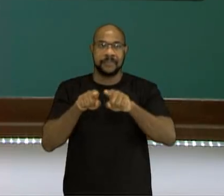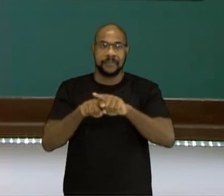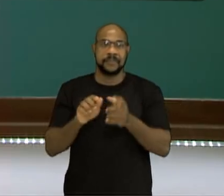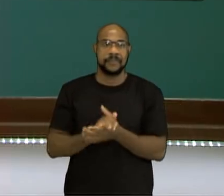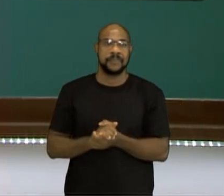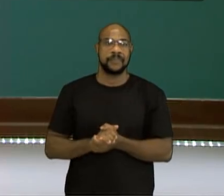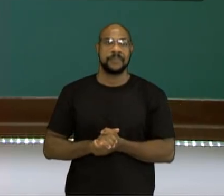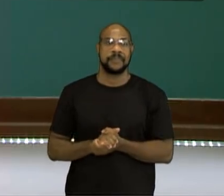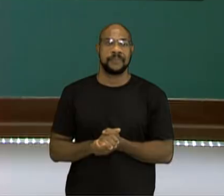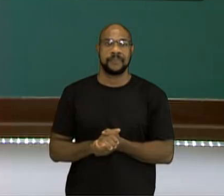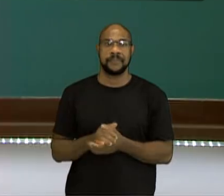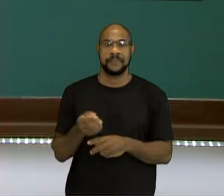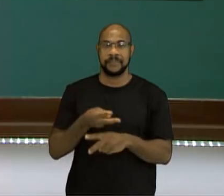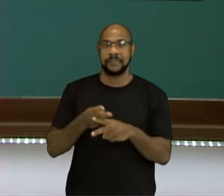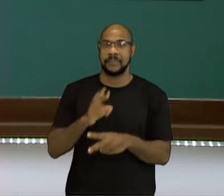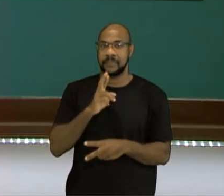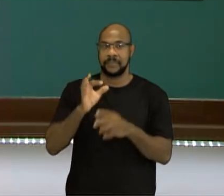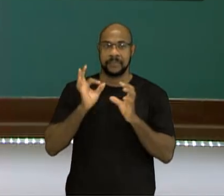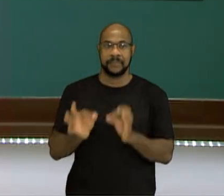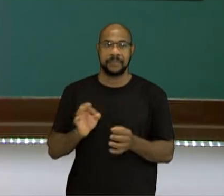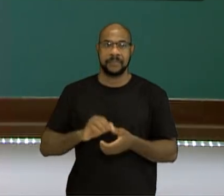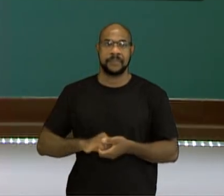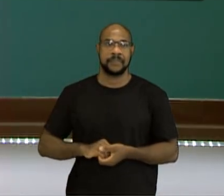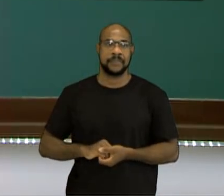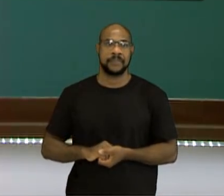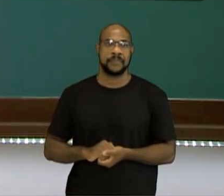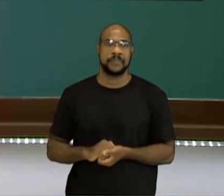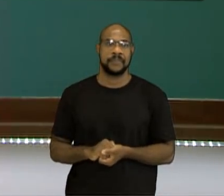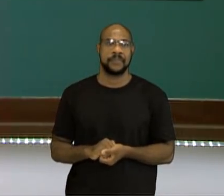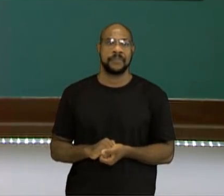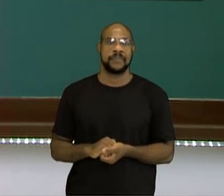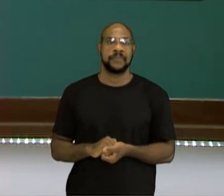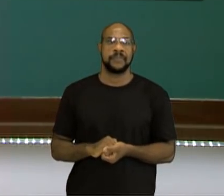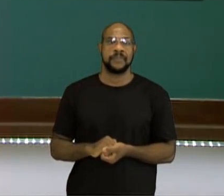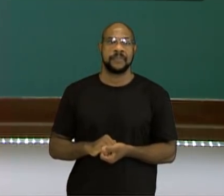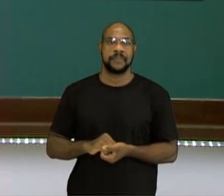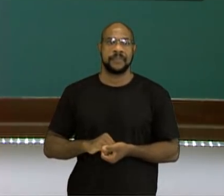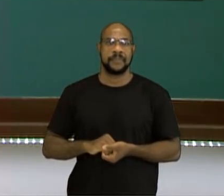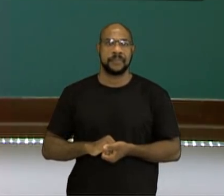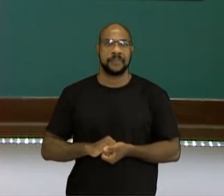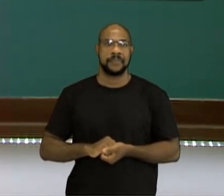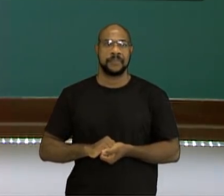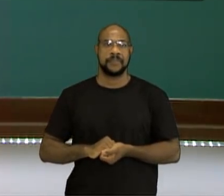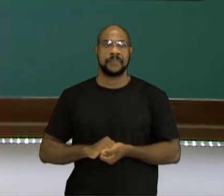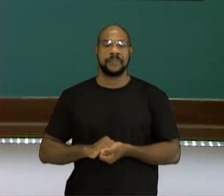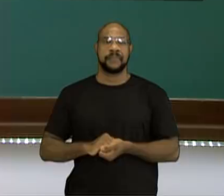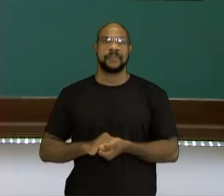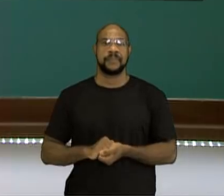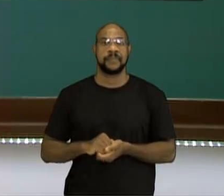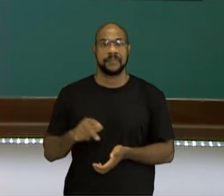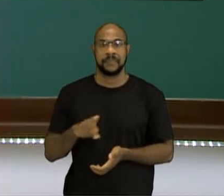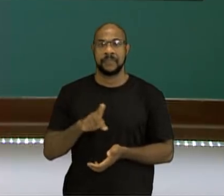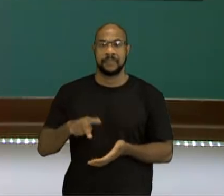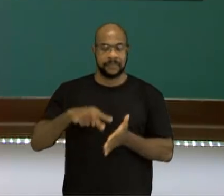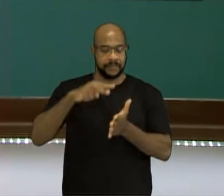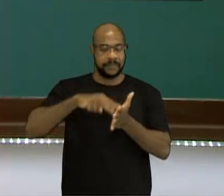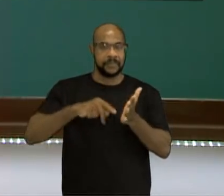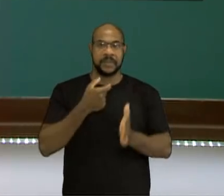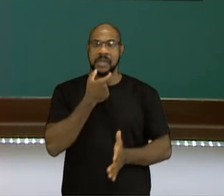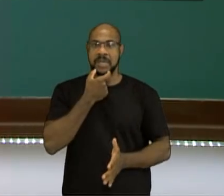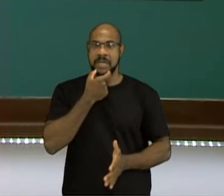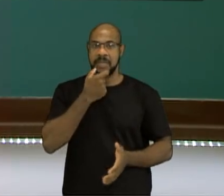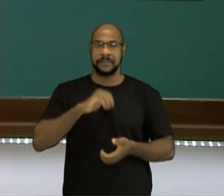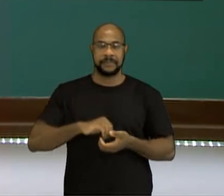alternativa correta. Então, olha lá. Observant players get creative breaking 12-hour fast